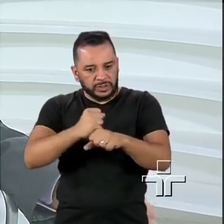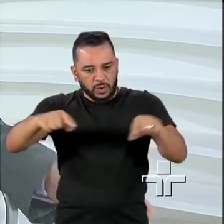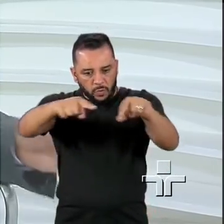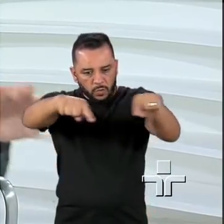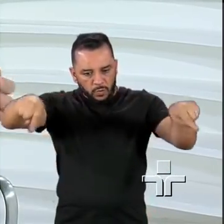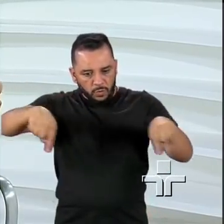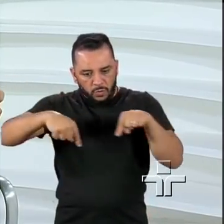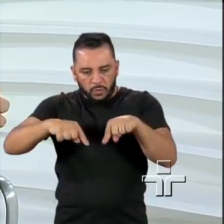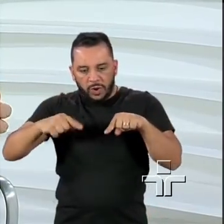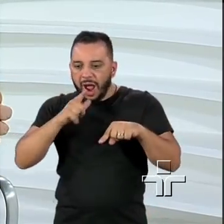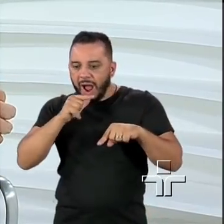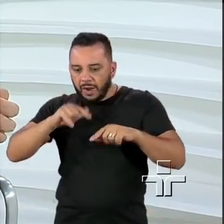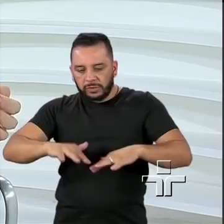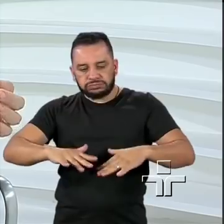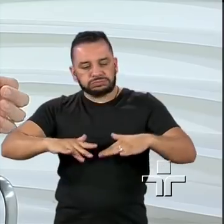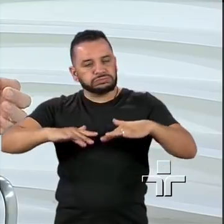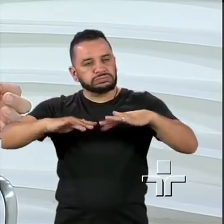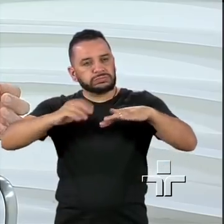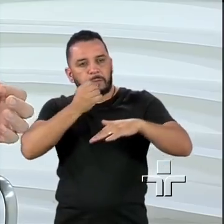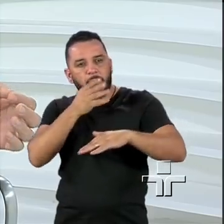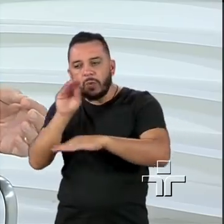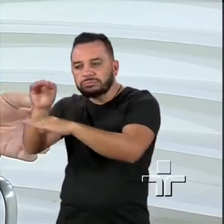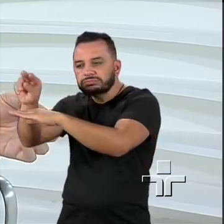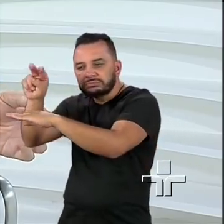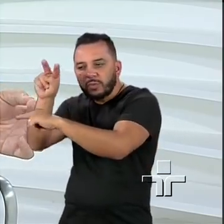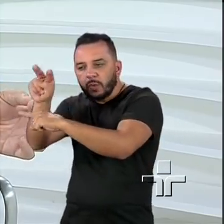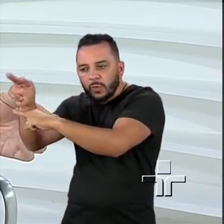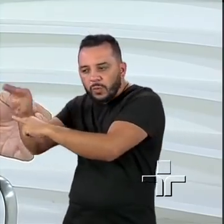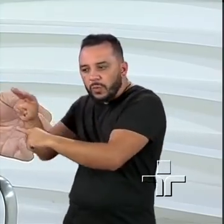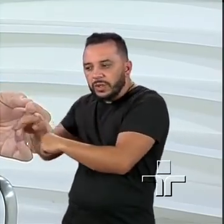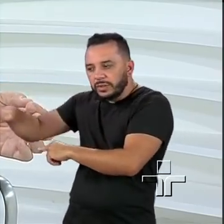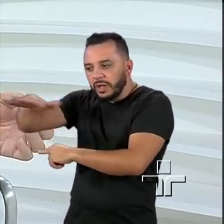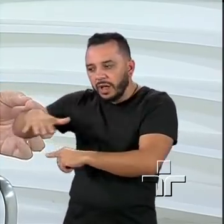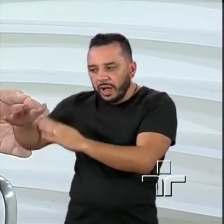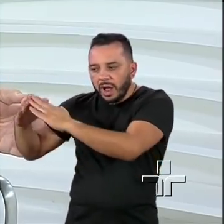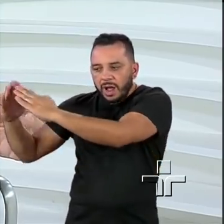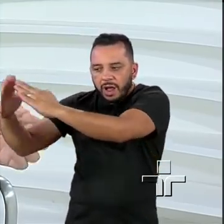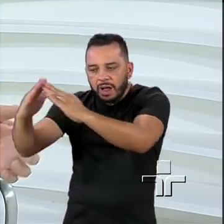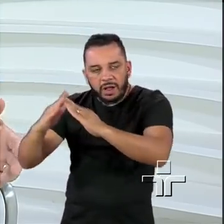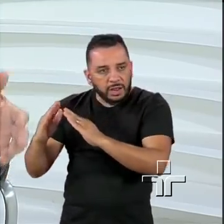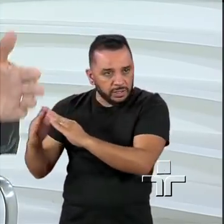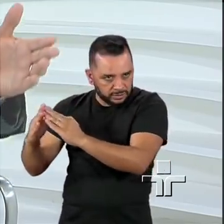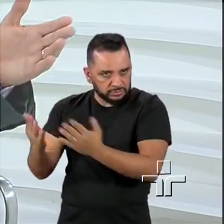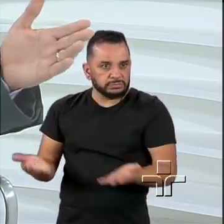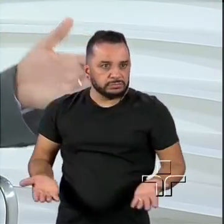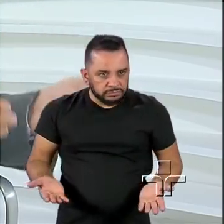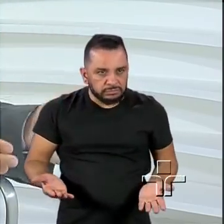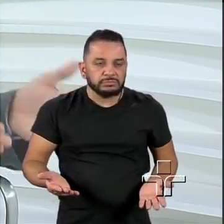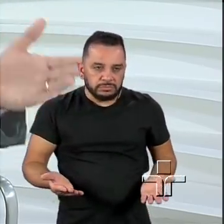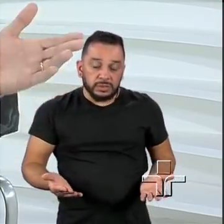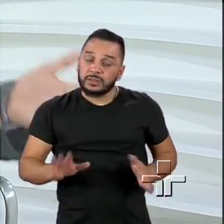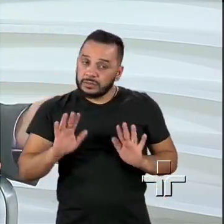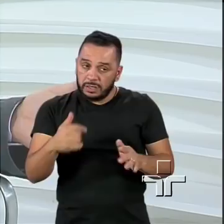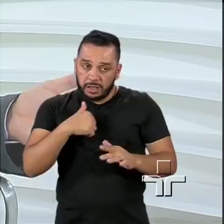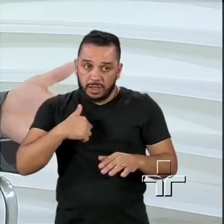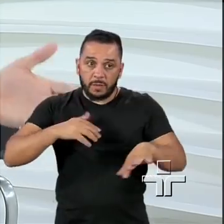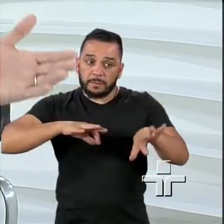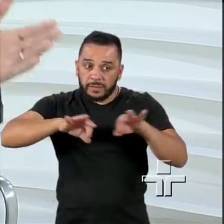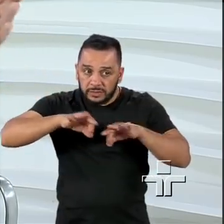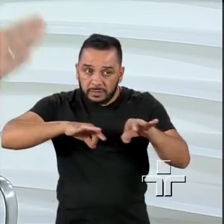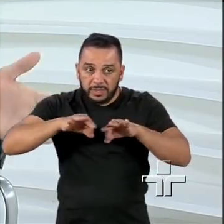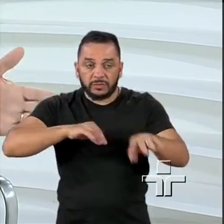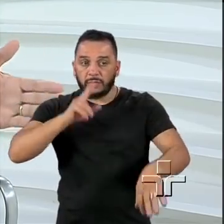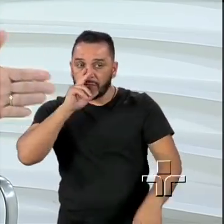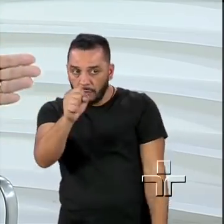verdade que o calendário teve que ser alongado, evidente que tem que ser alongado. Agora, é um planejamento consistente